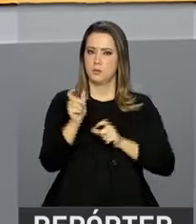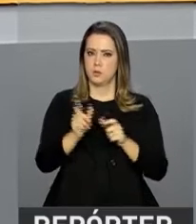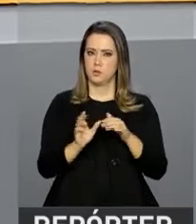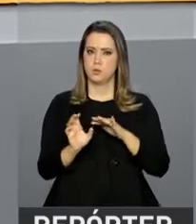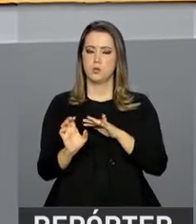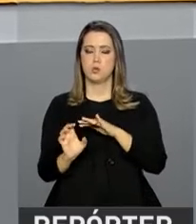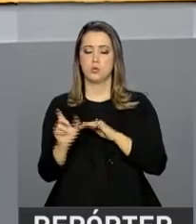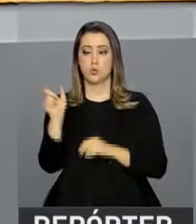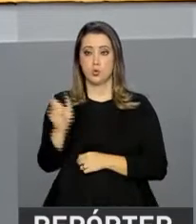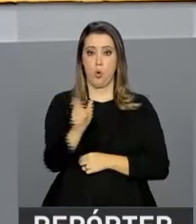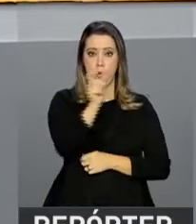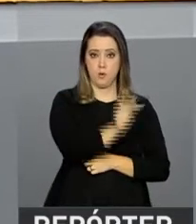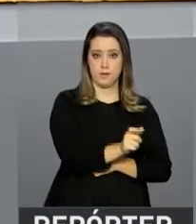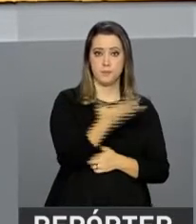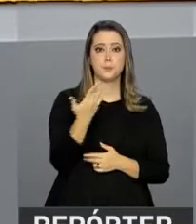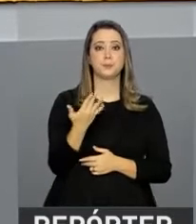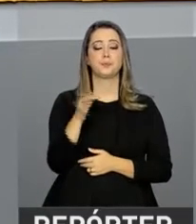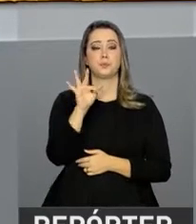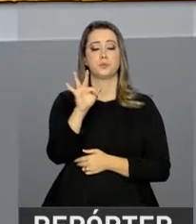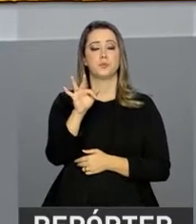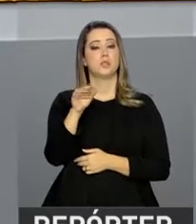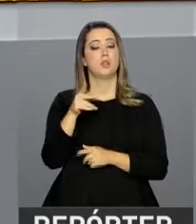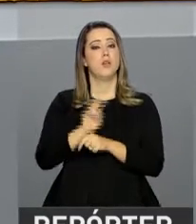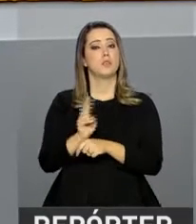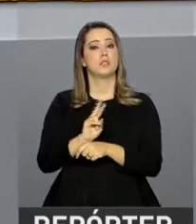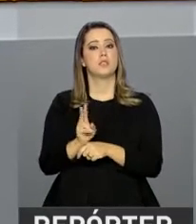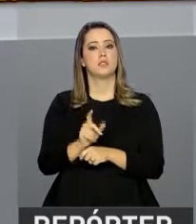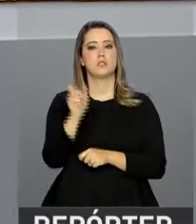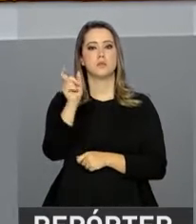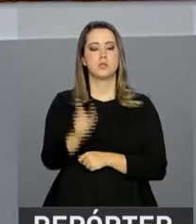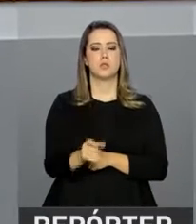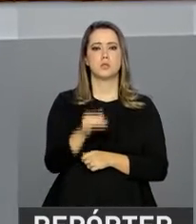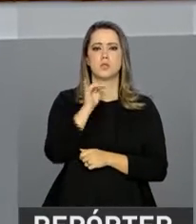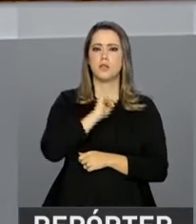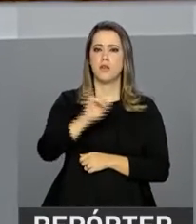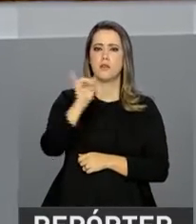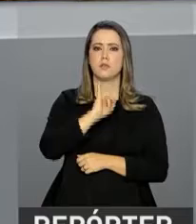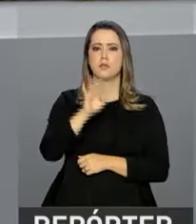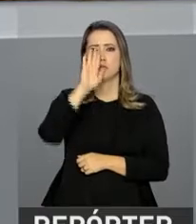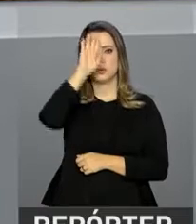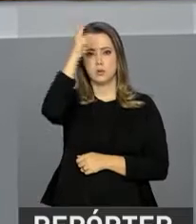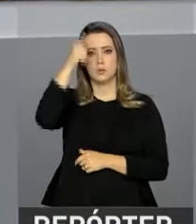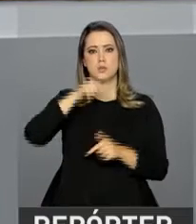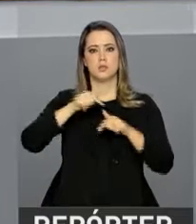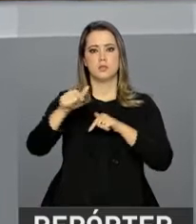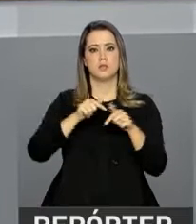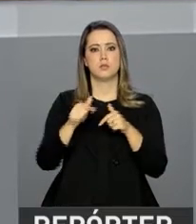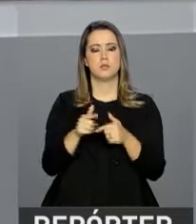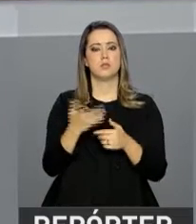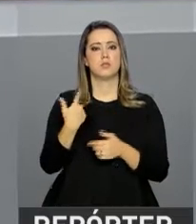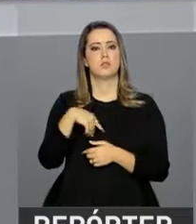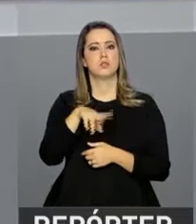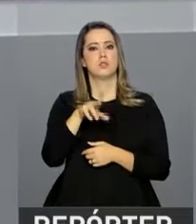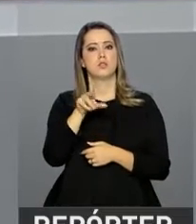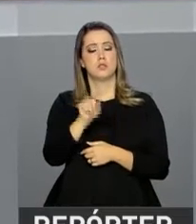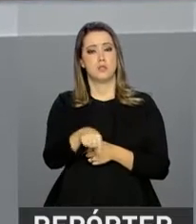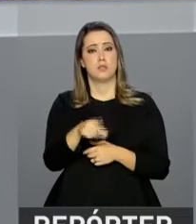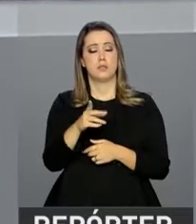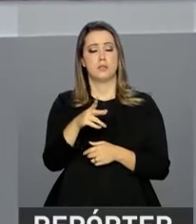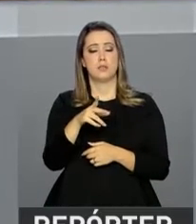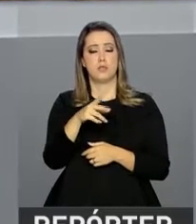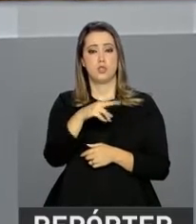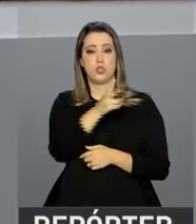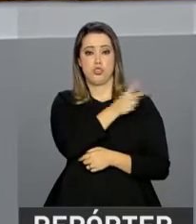a fiscalização da receita se concentrou nos contribuintes que declaram como principal ocupação ser proprietários e dirigentes de